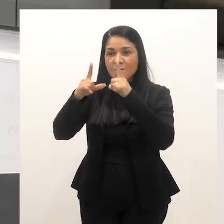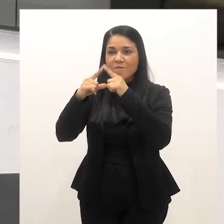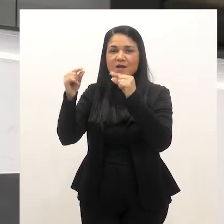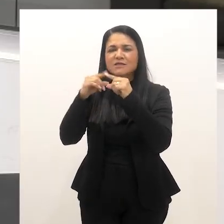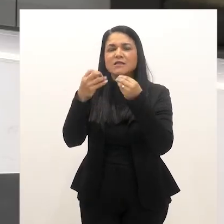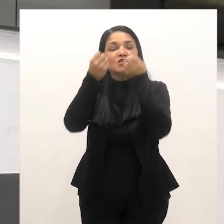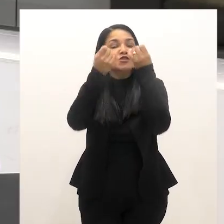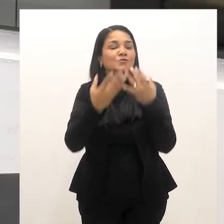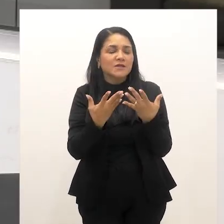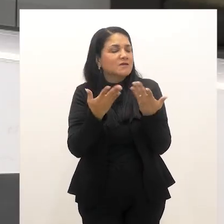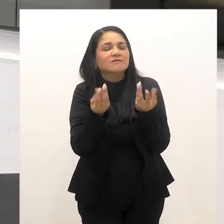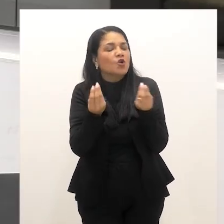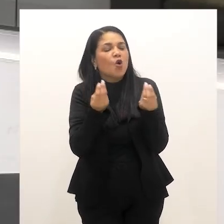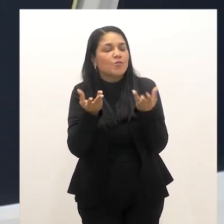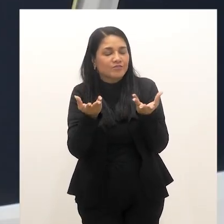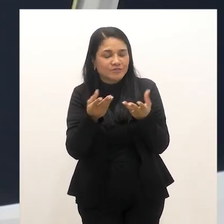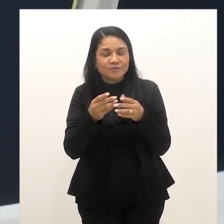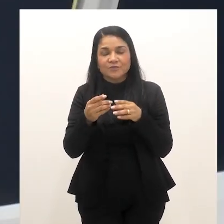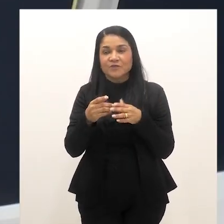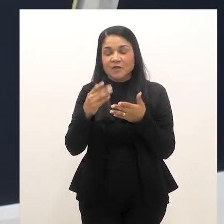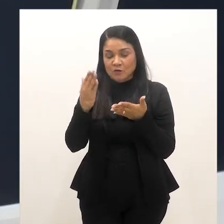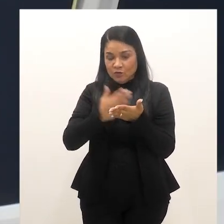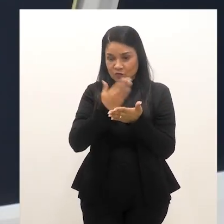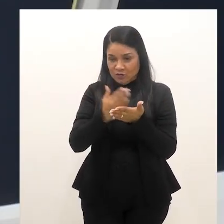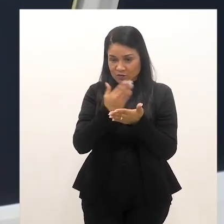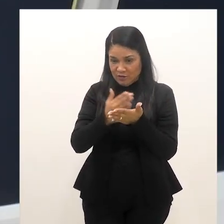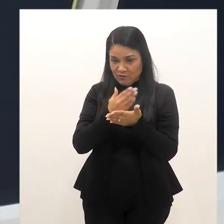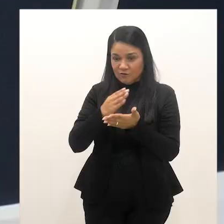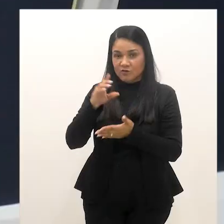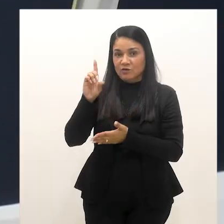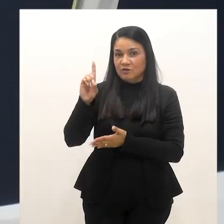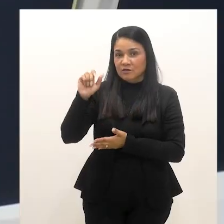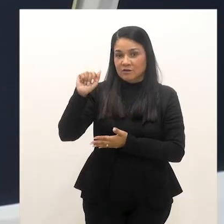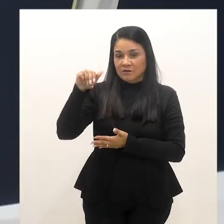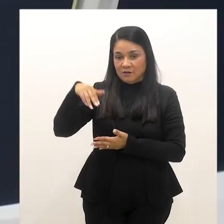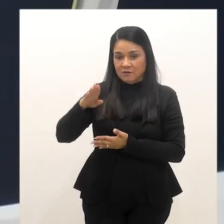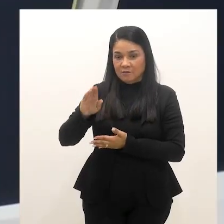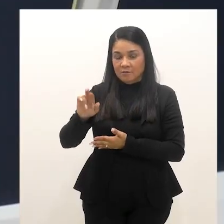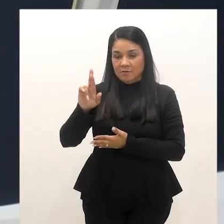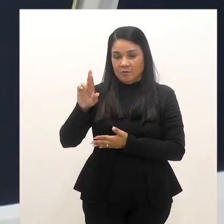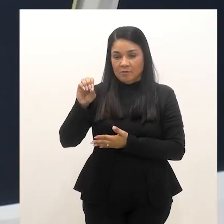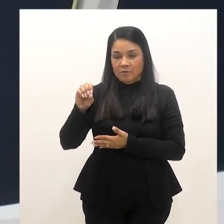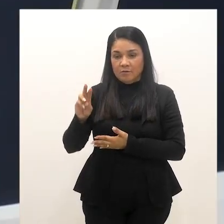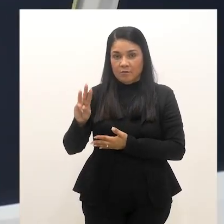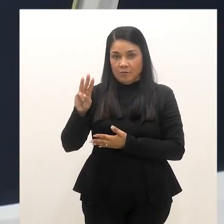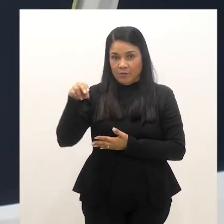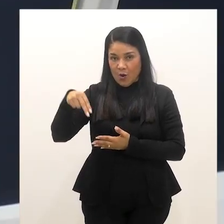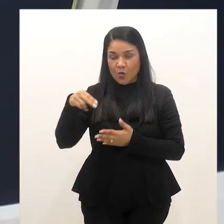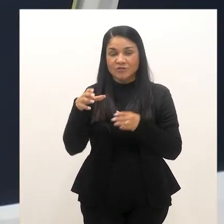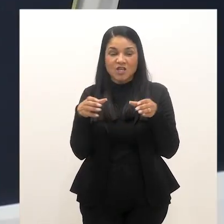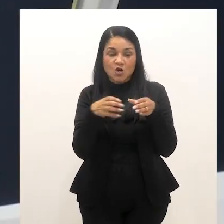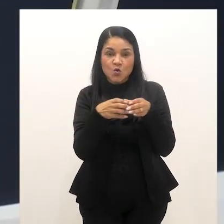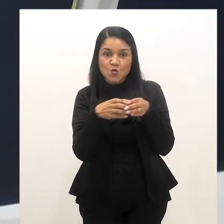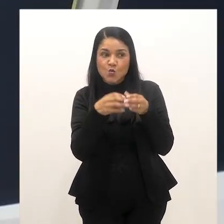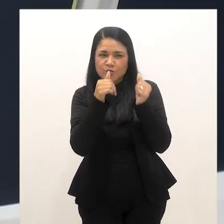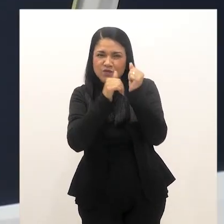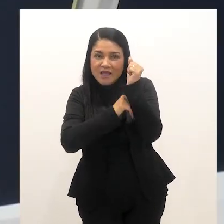te levou a Brasília? Porque assim, os livros do Dan Brown têm sociedades secretas,